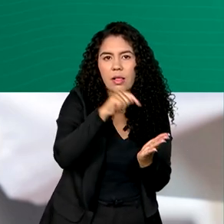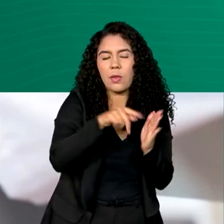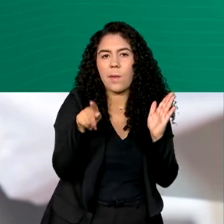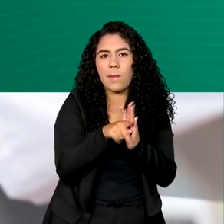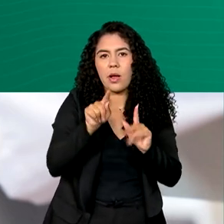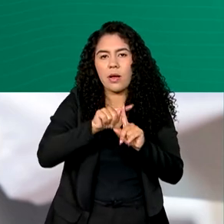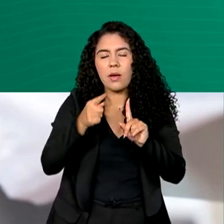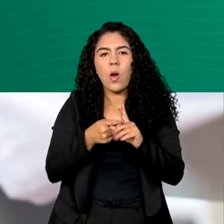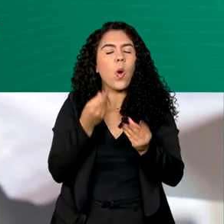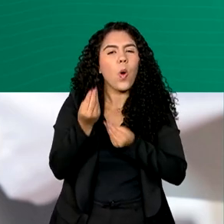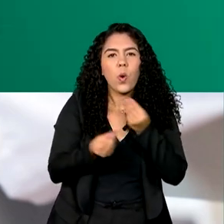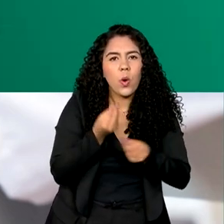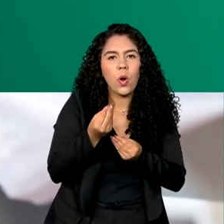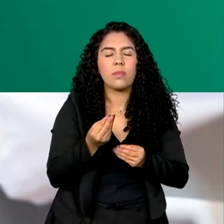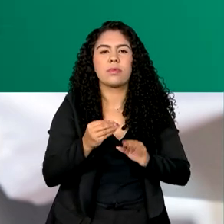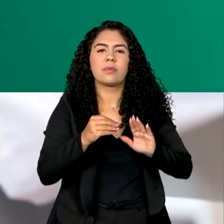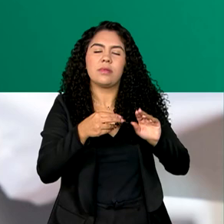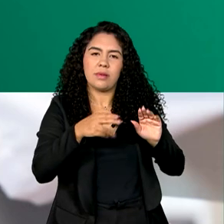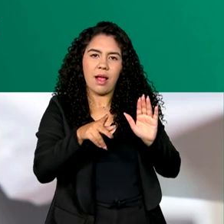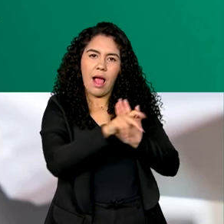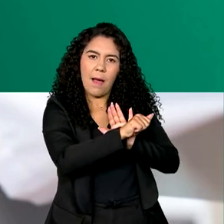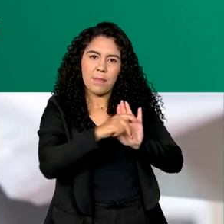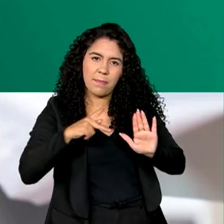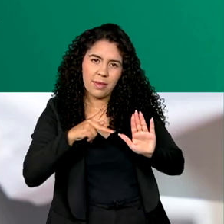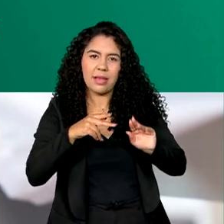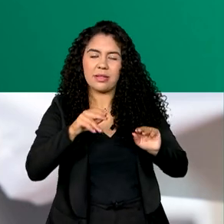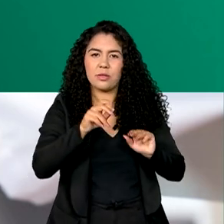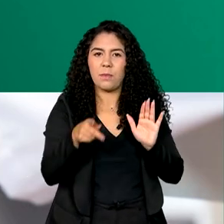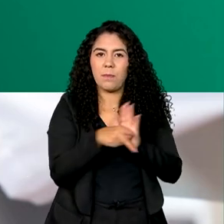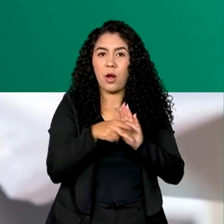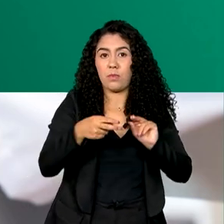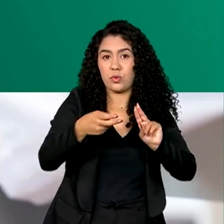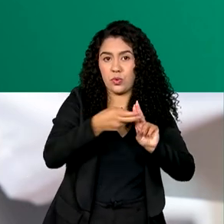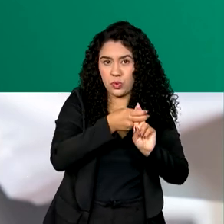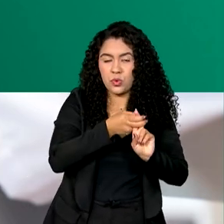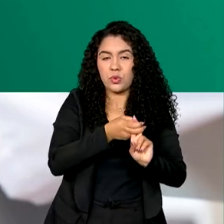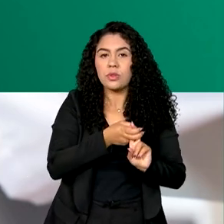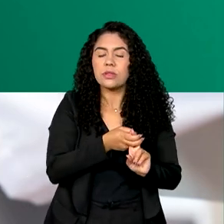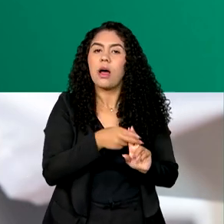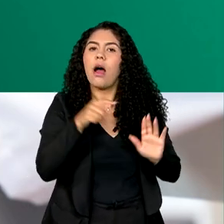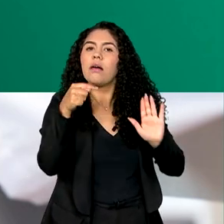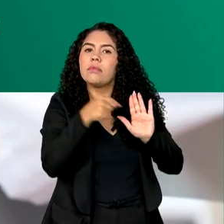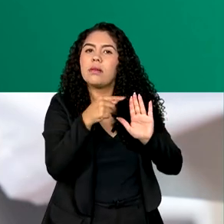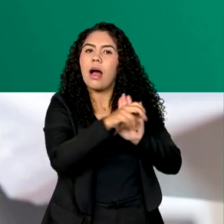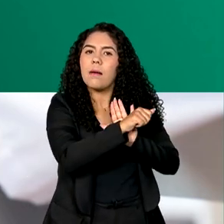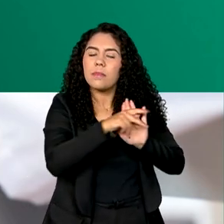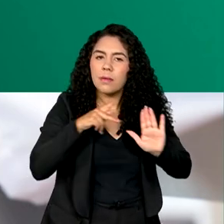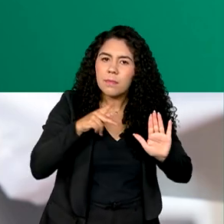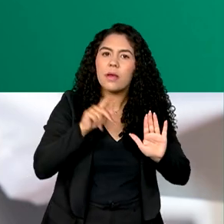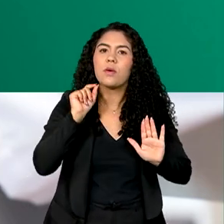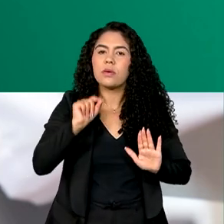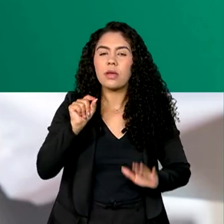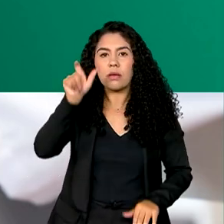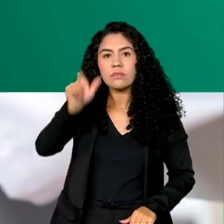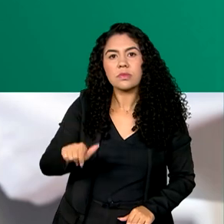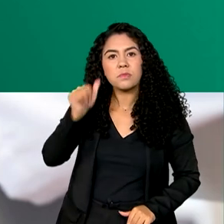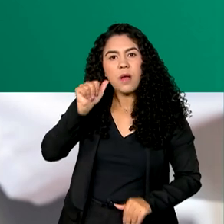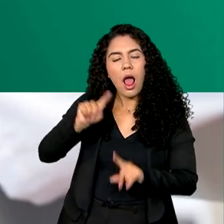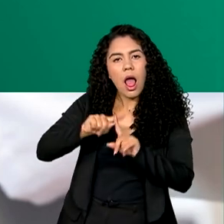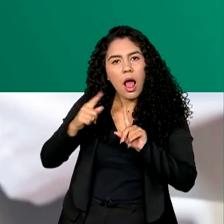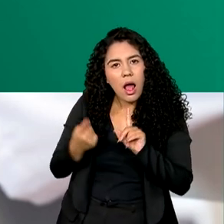do aplicativo Meu SUS Digital. A ferramenta pretende evitar a ida das gestantes